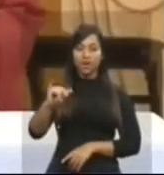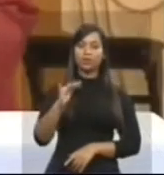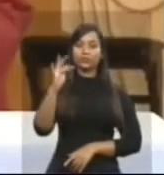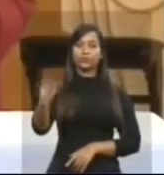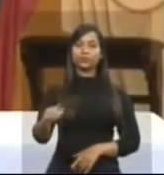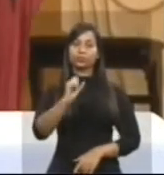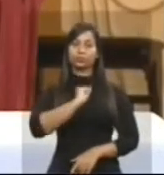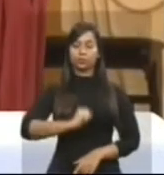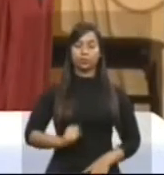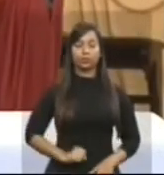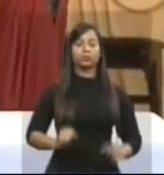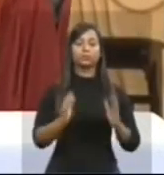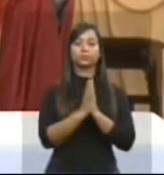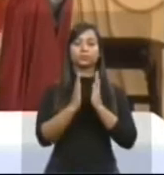eles.